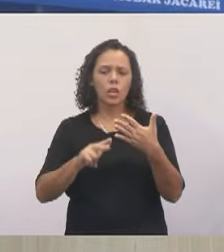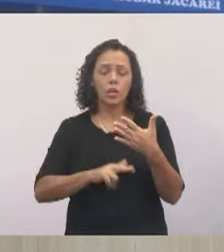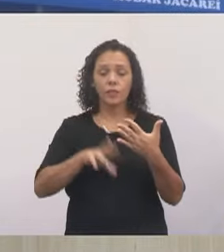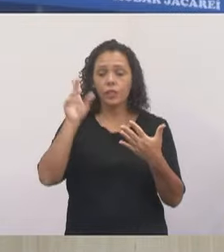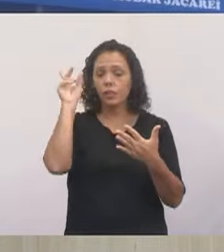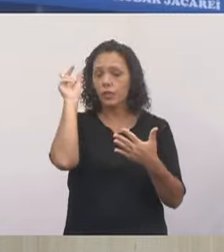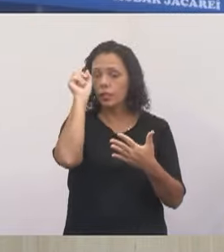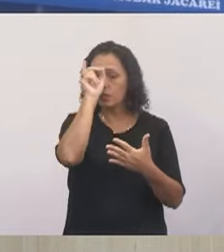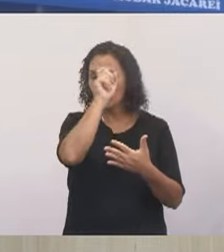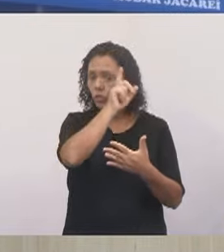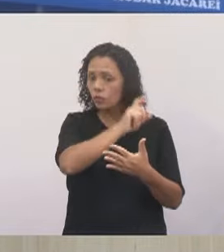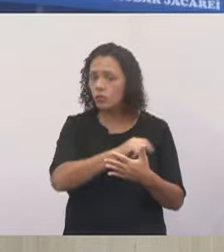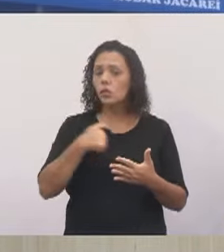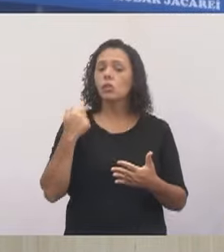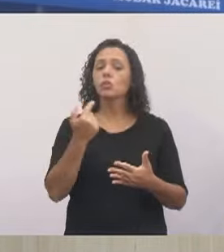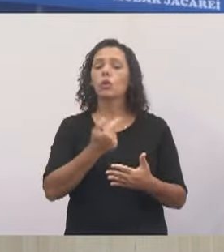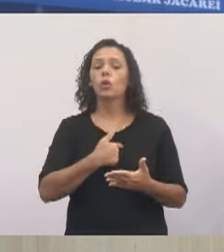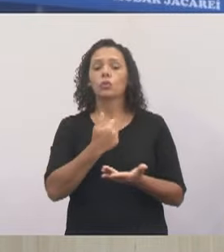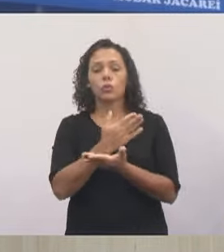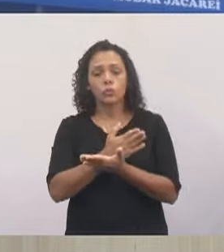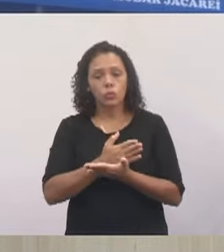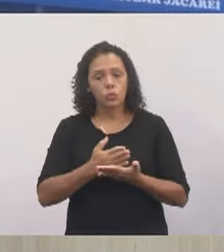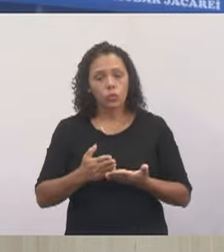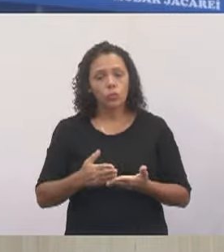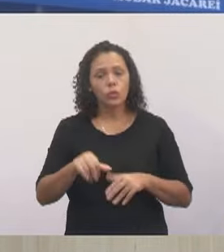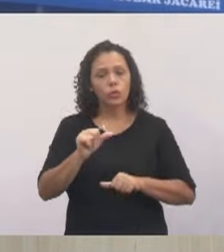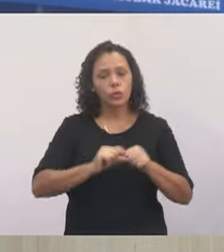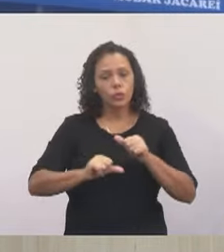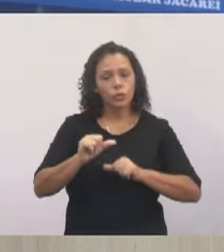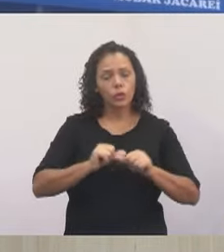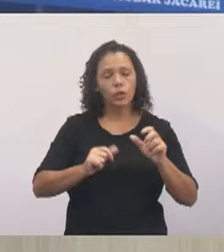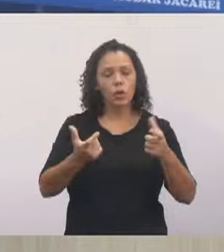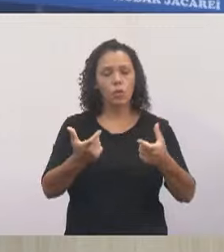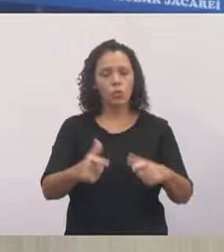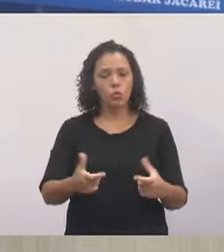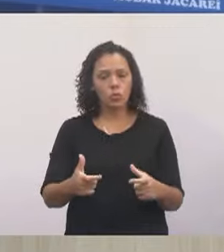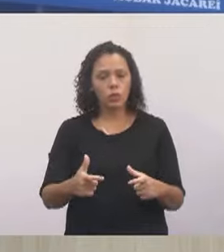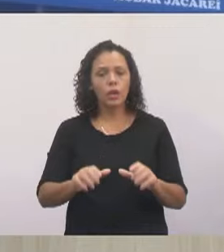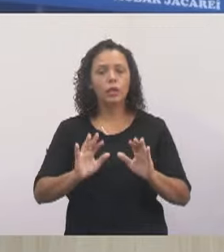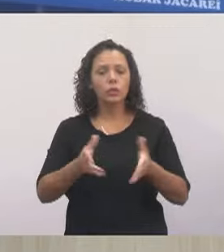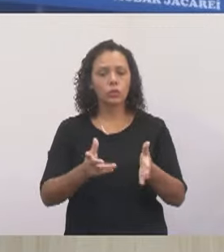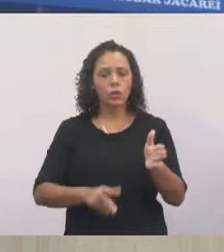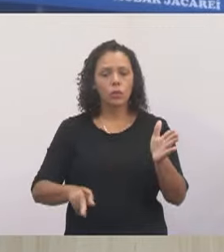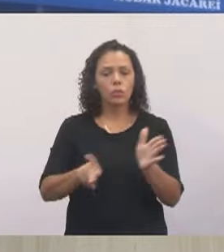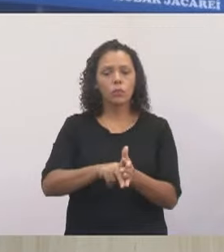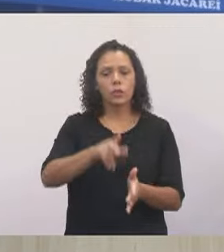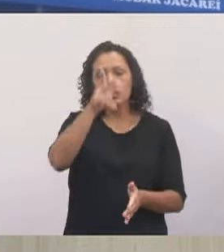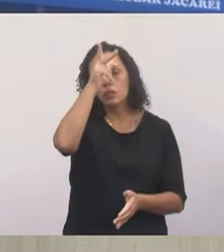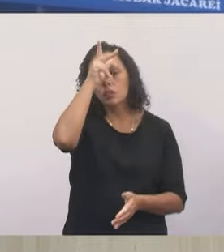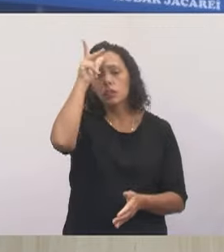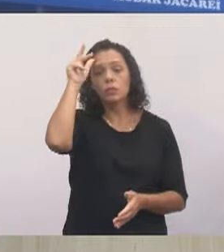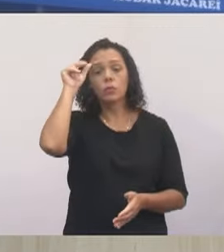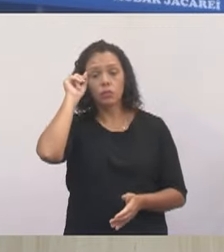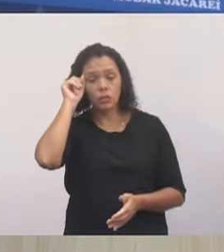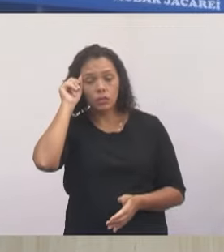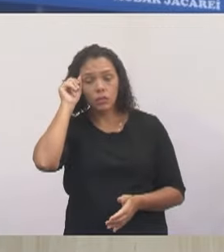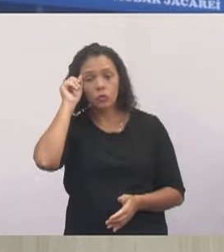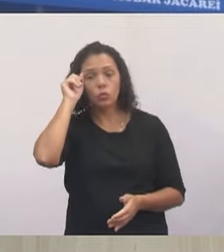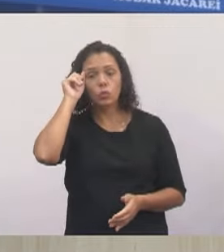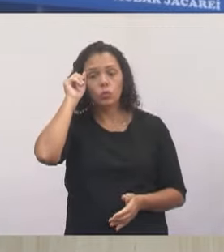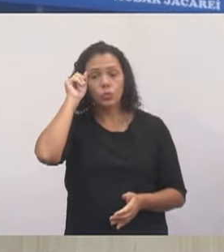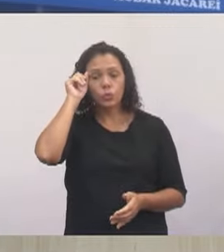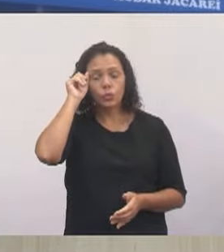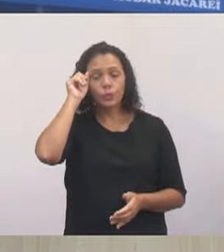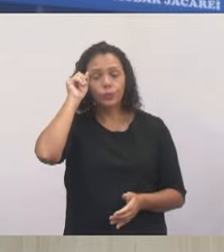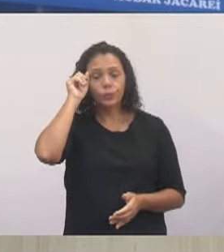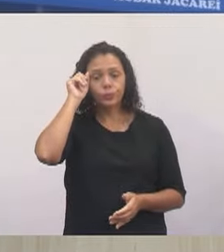grandes. Nós começamos com tentar trocar o terreno, que hoje já era da prefeitura. Foi lá que nós começamos, né,